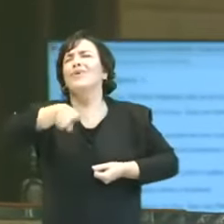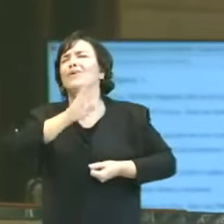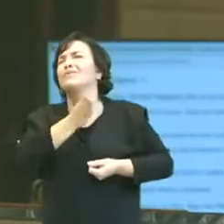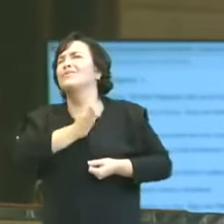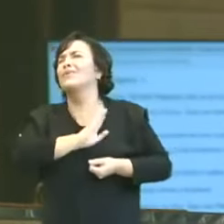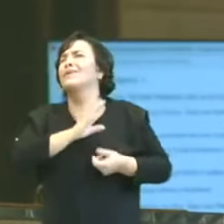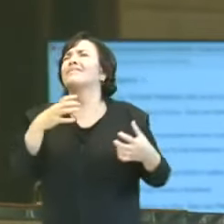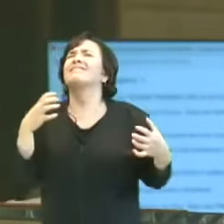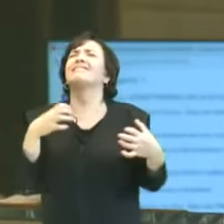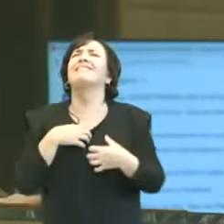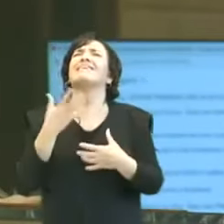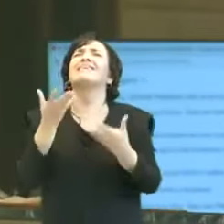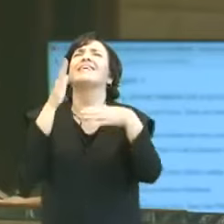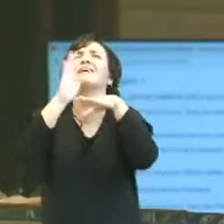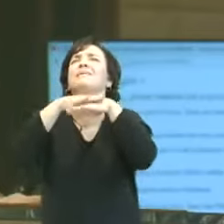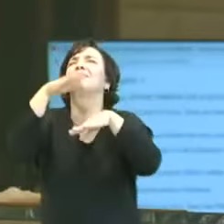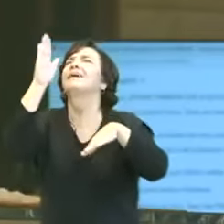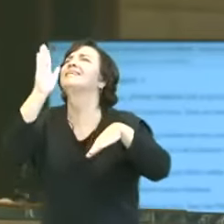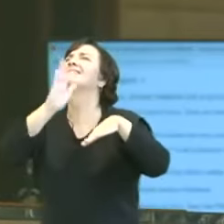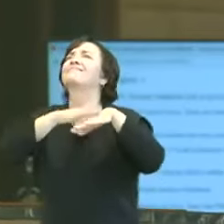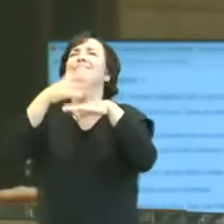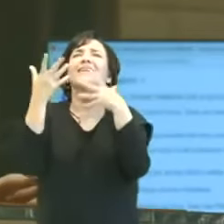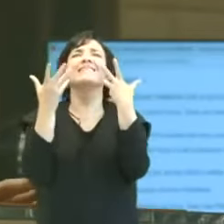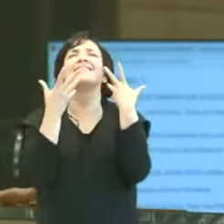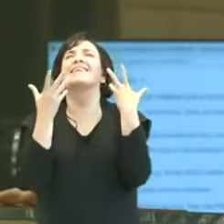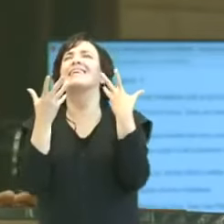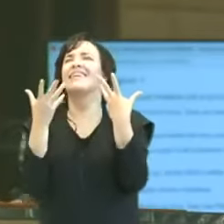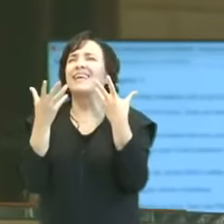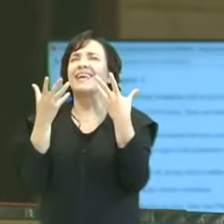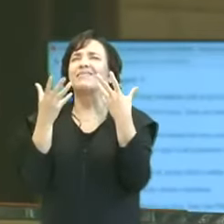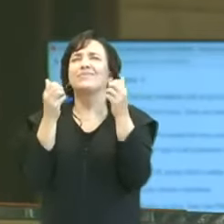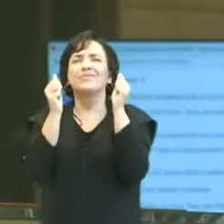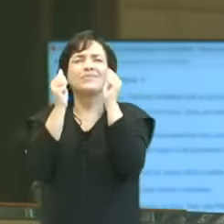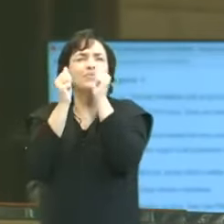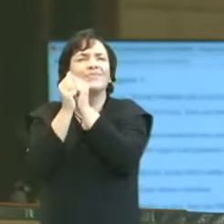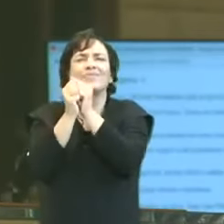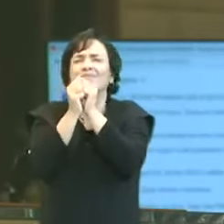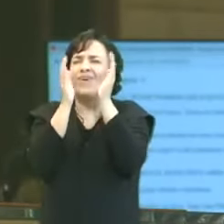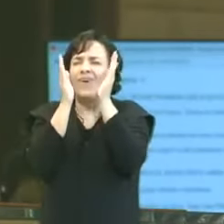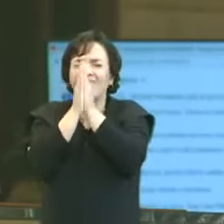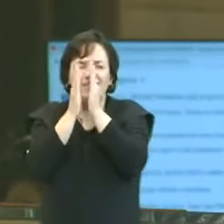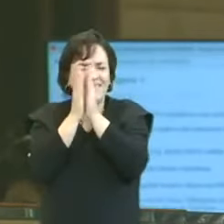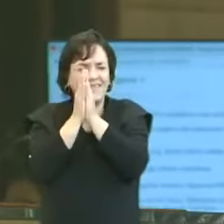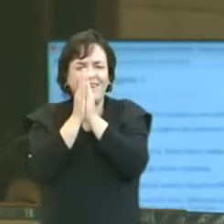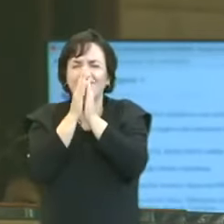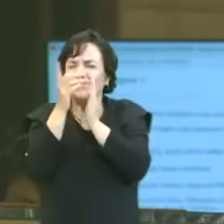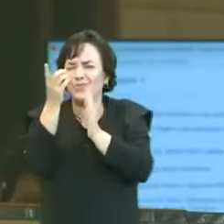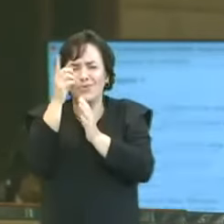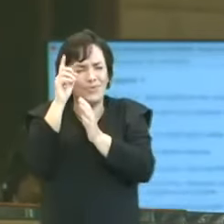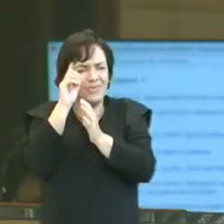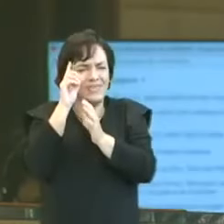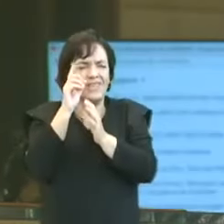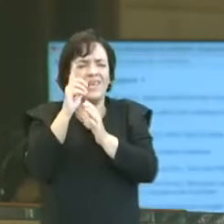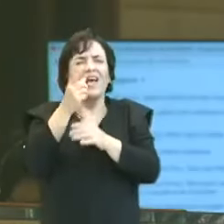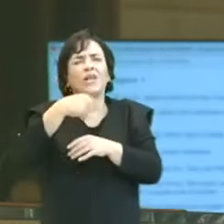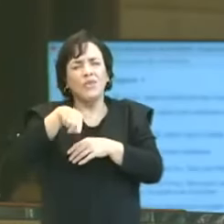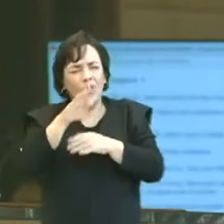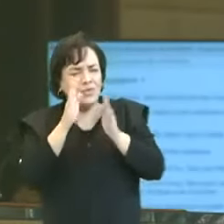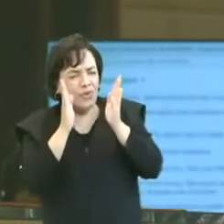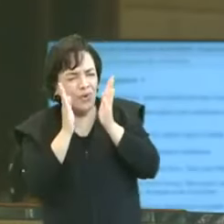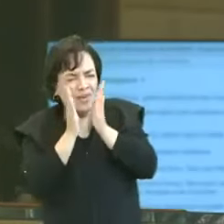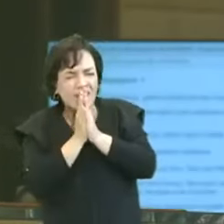queiram mais. Nos leva a este lugar, Pai. Nos leva a este lugar. Esta é a nossa oração. Faz assim, Pai,